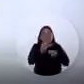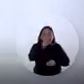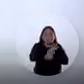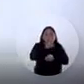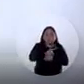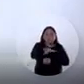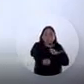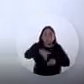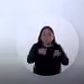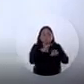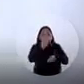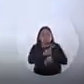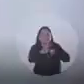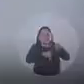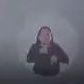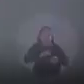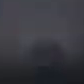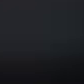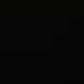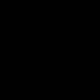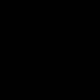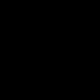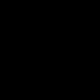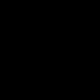cuidando da cidade e da sua gente.